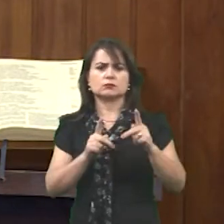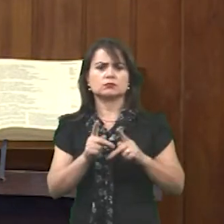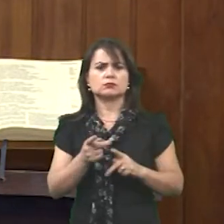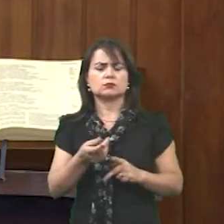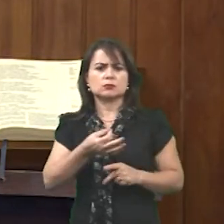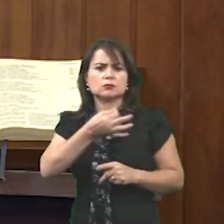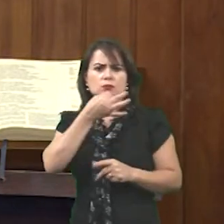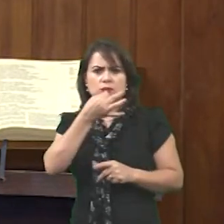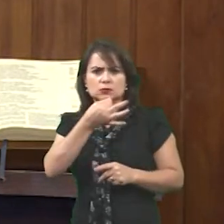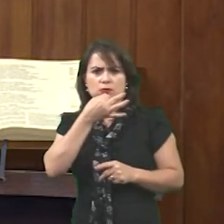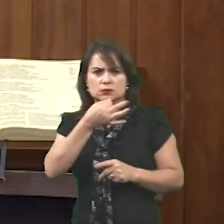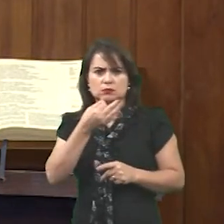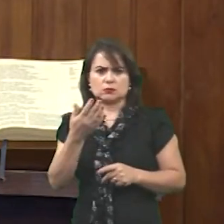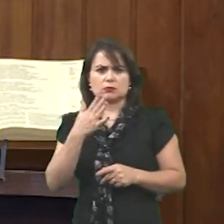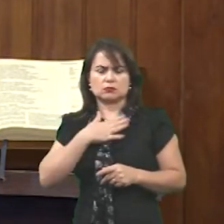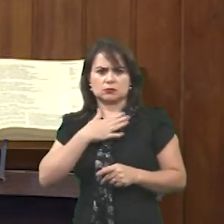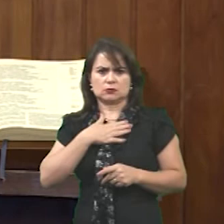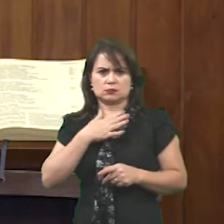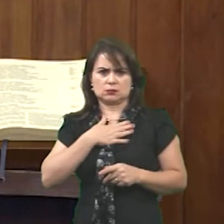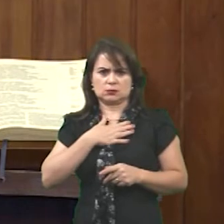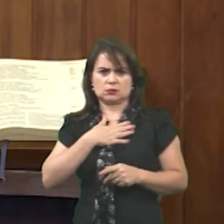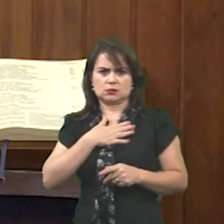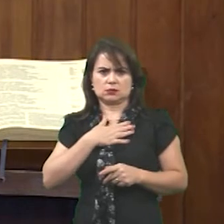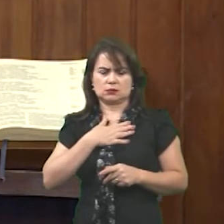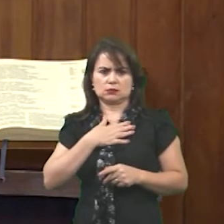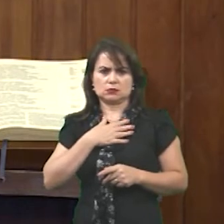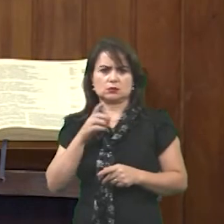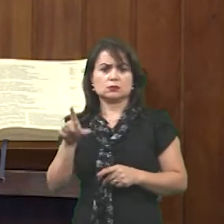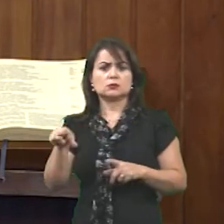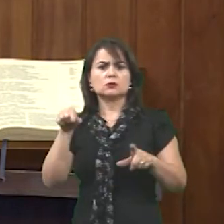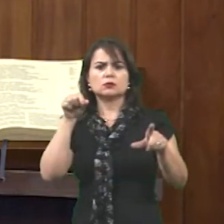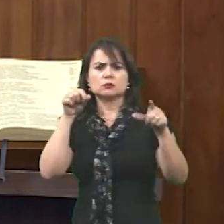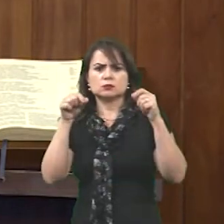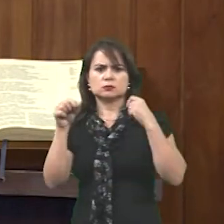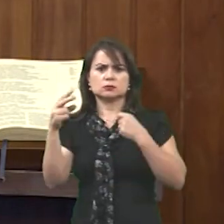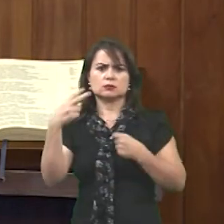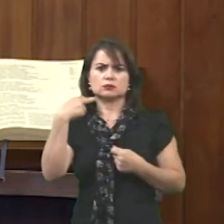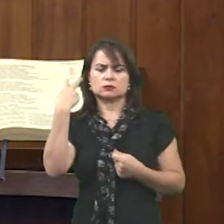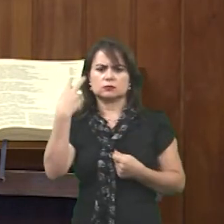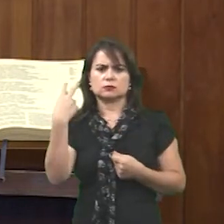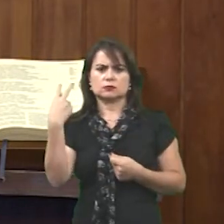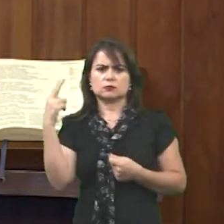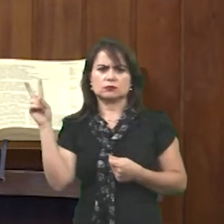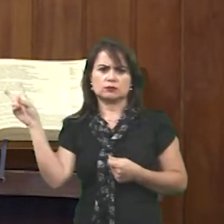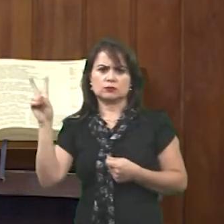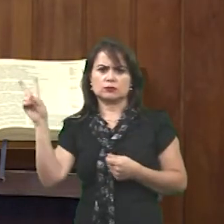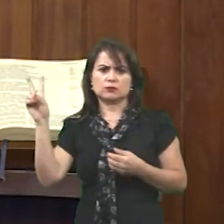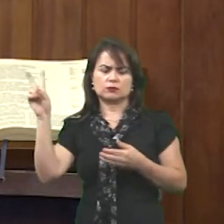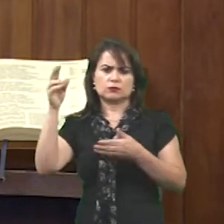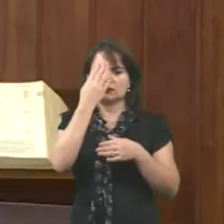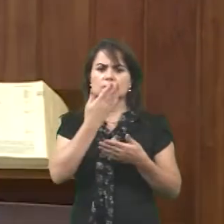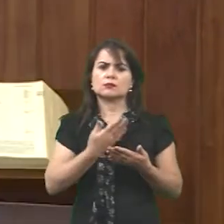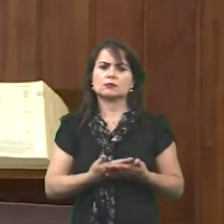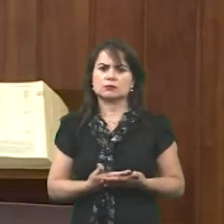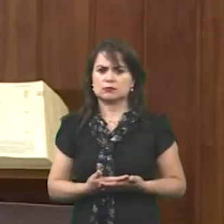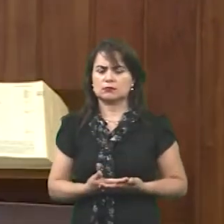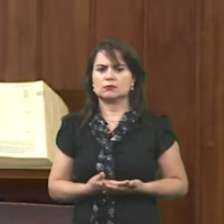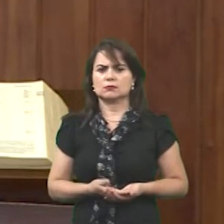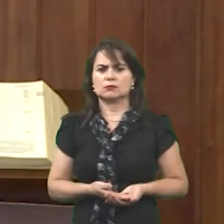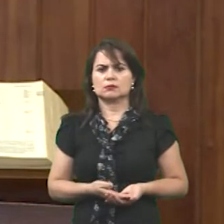eu defino o meu voto respeitando as opiniões contrárias eu defino o meu voto pela manutenção dos 13 vereadores